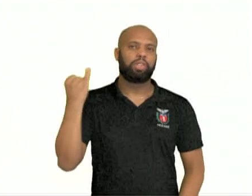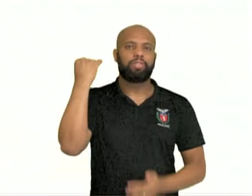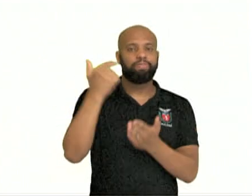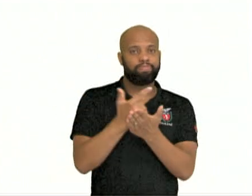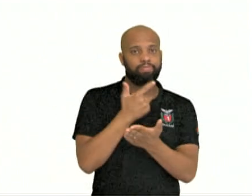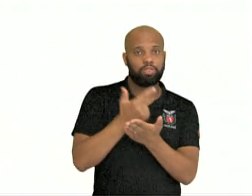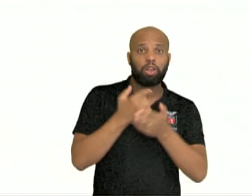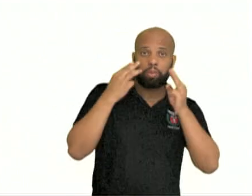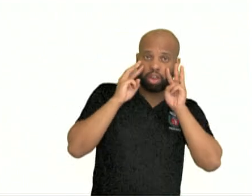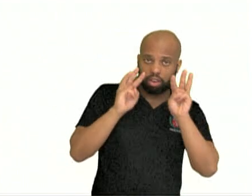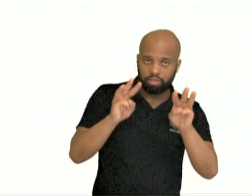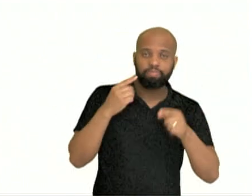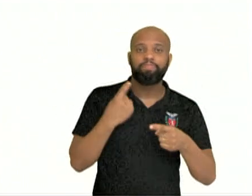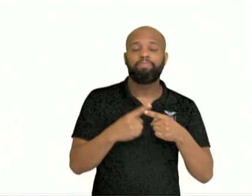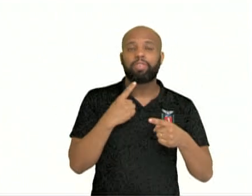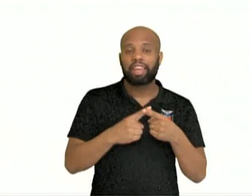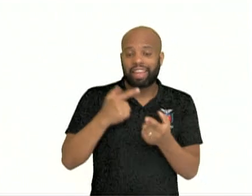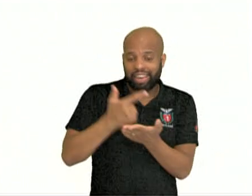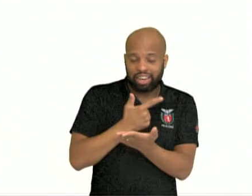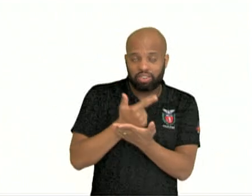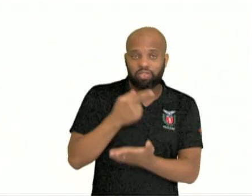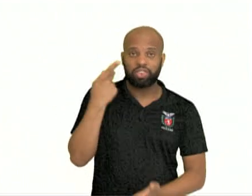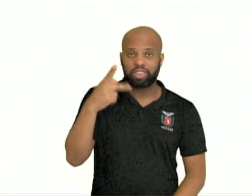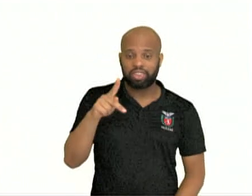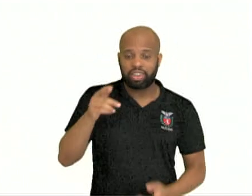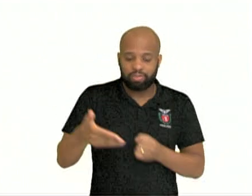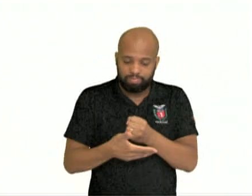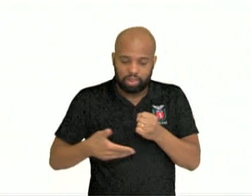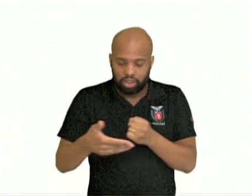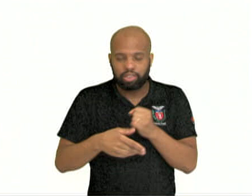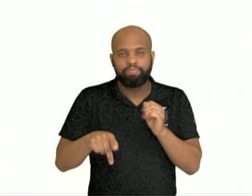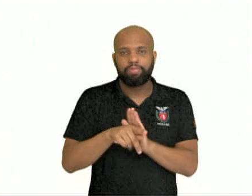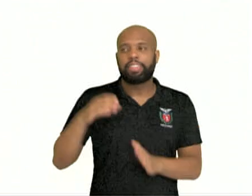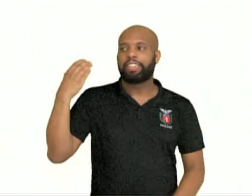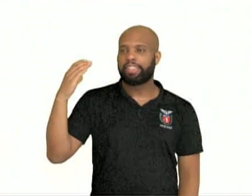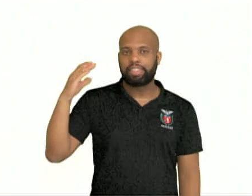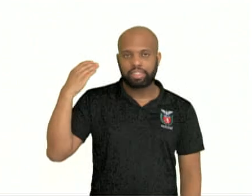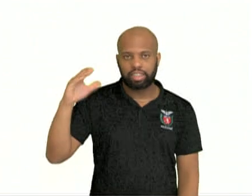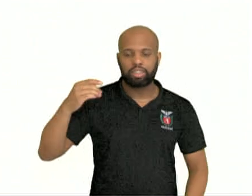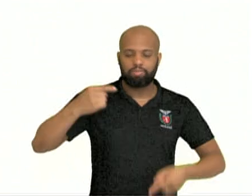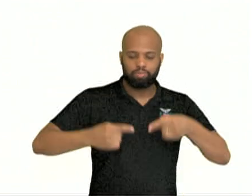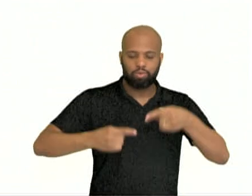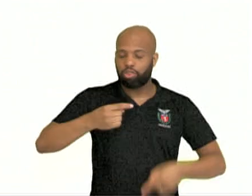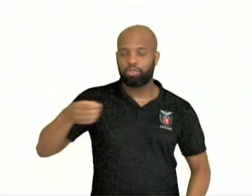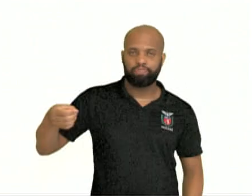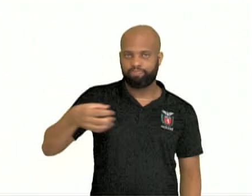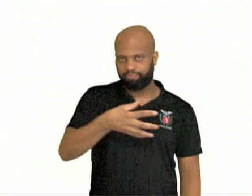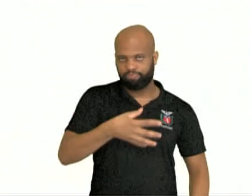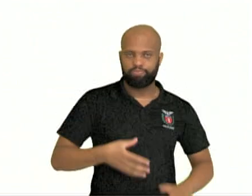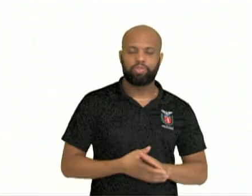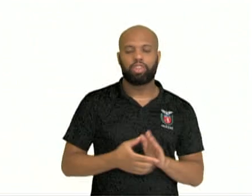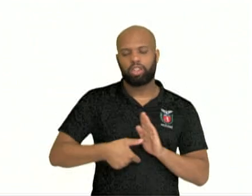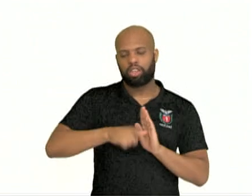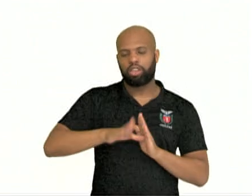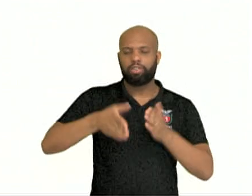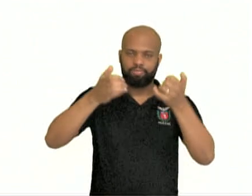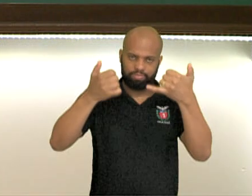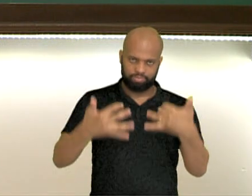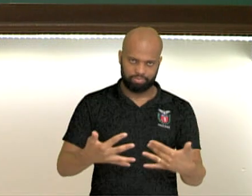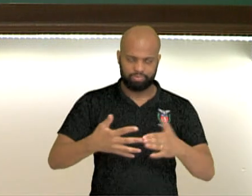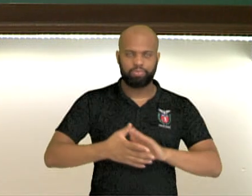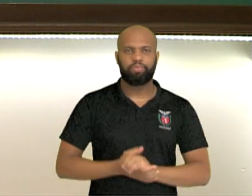ela é considerada um dos fundadores da ciência política moderna, como eu falei no início dessa